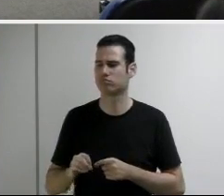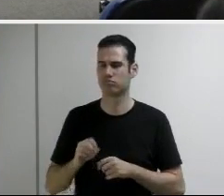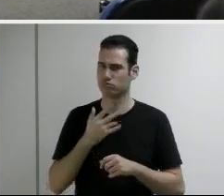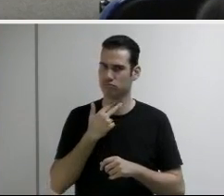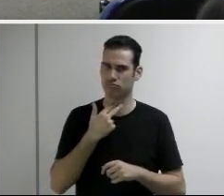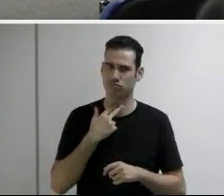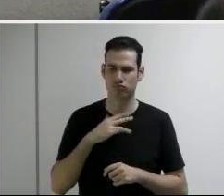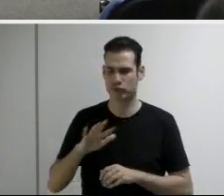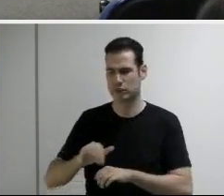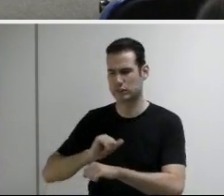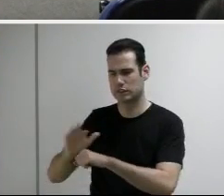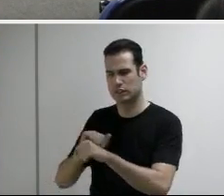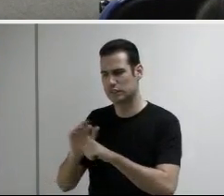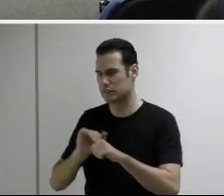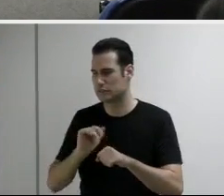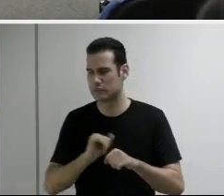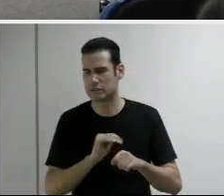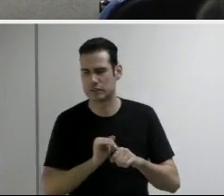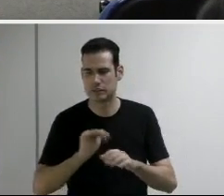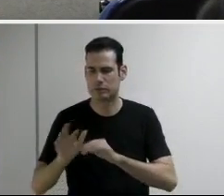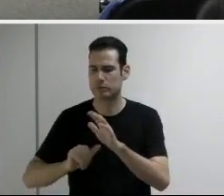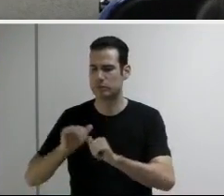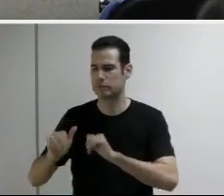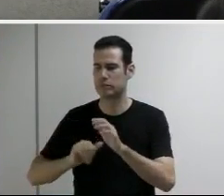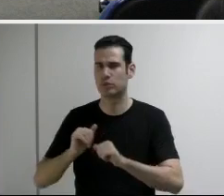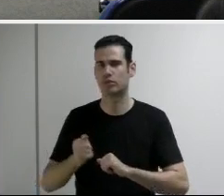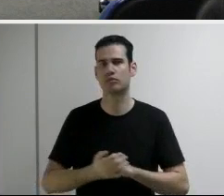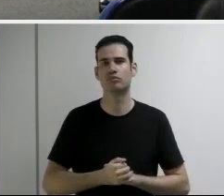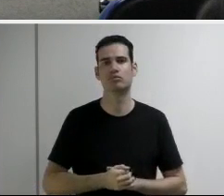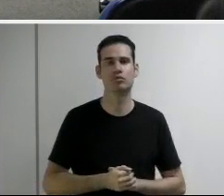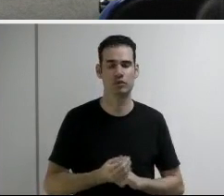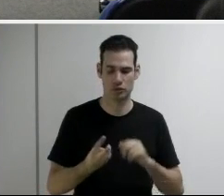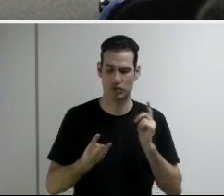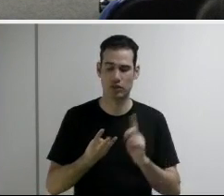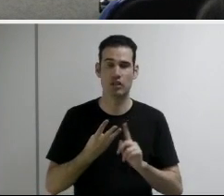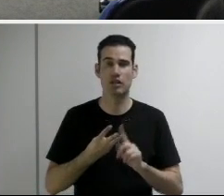sensíveis, foi colocado um dispositivo de que